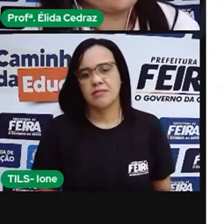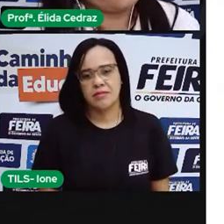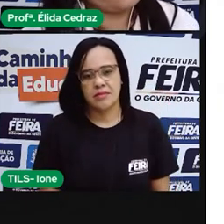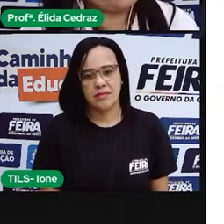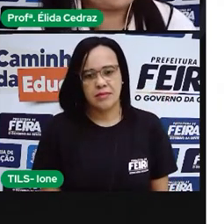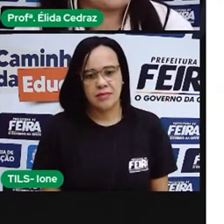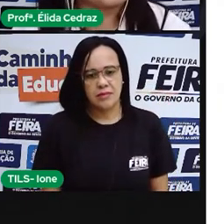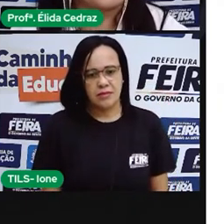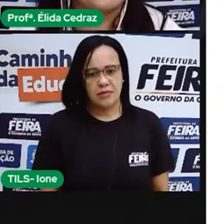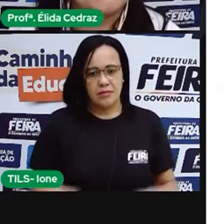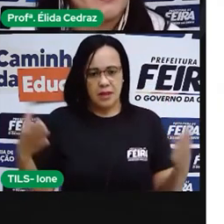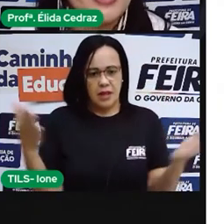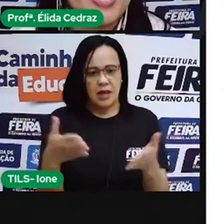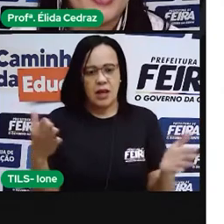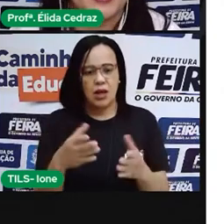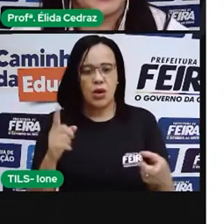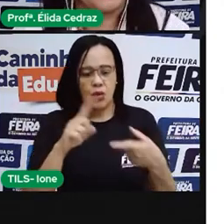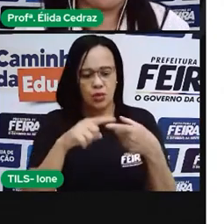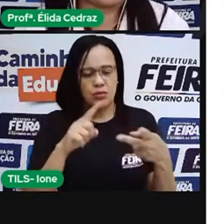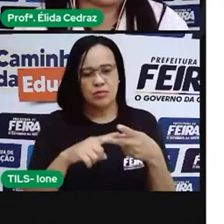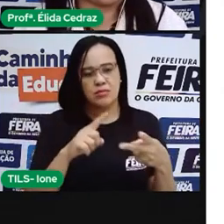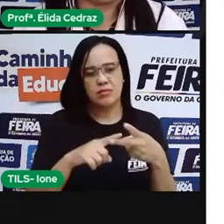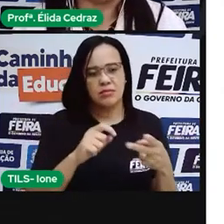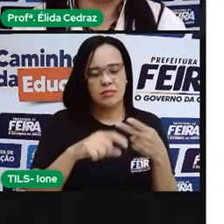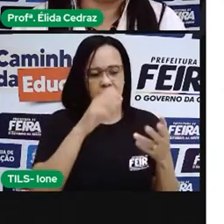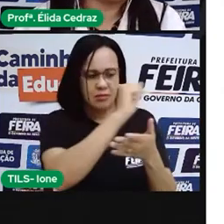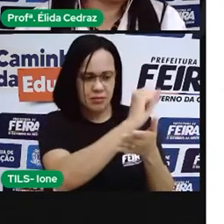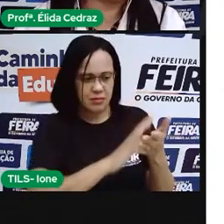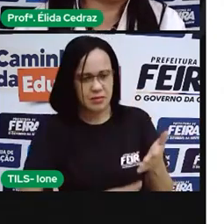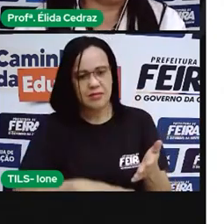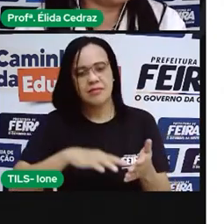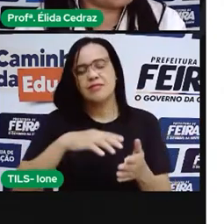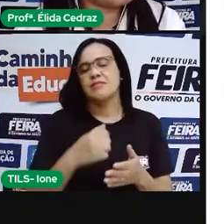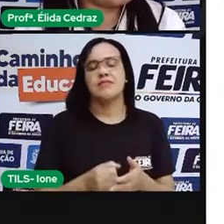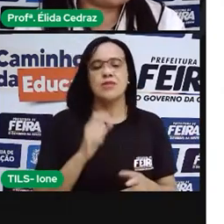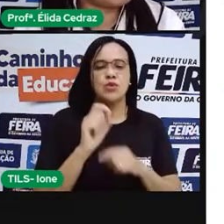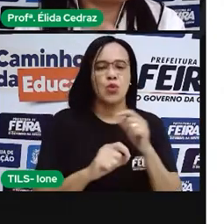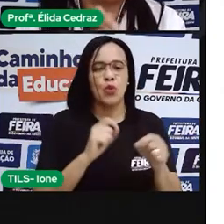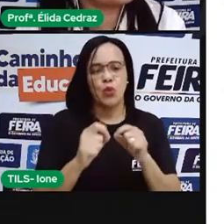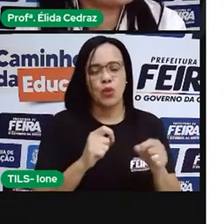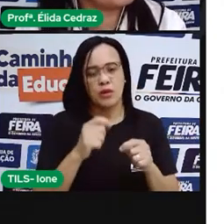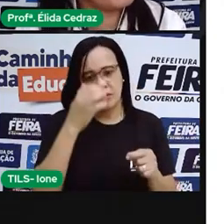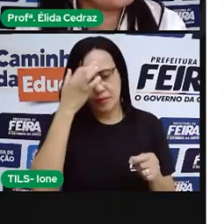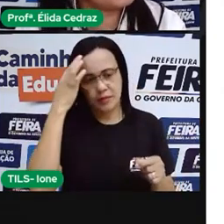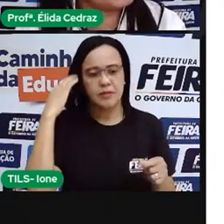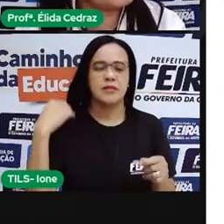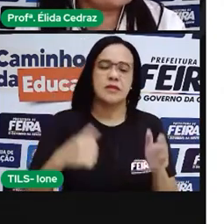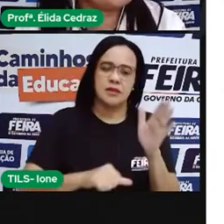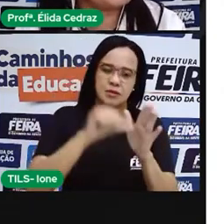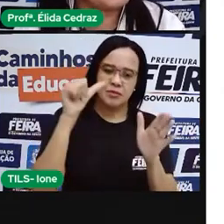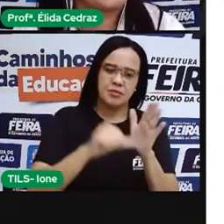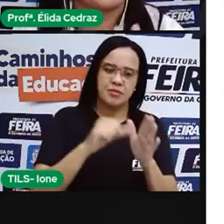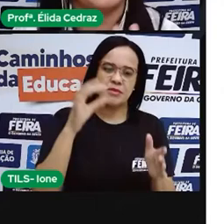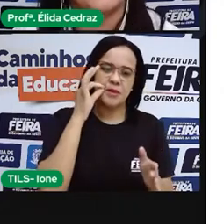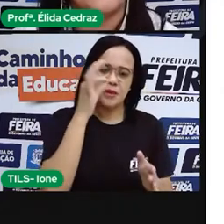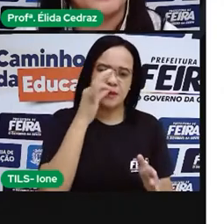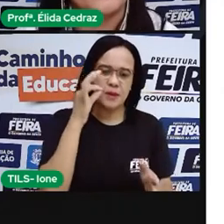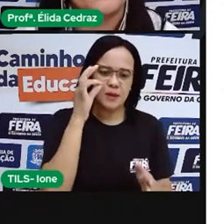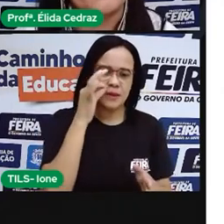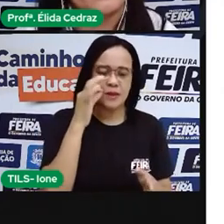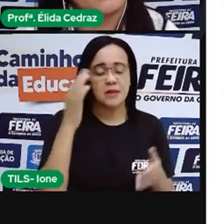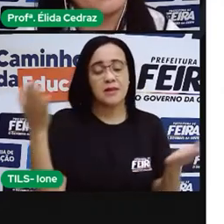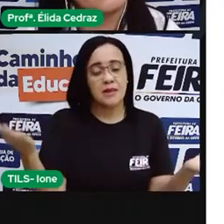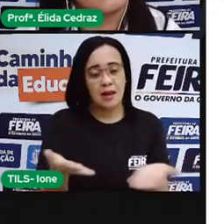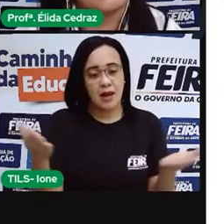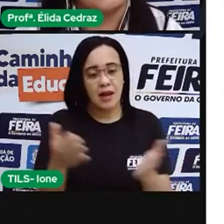E agora a segunda parte da nossa revisão. E eu, na primeira parte, eu trouxe uma ratinha de biblioteca. E agora nós